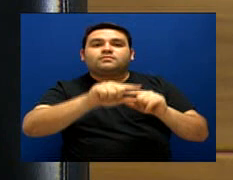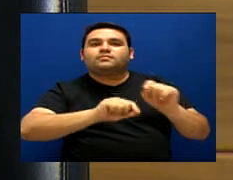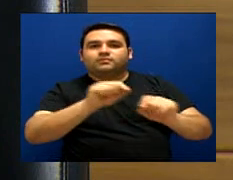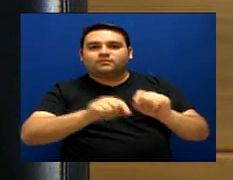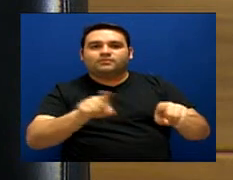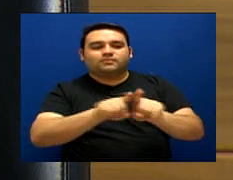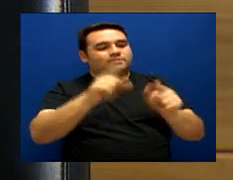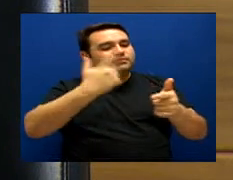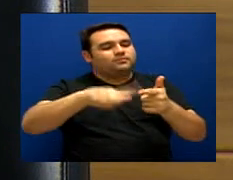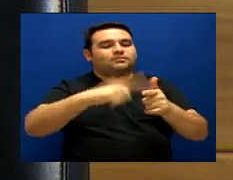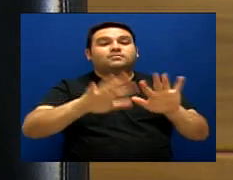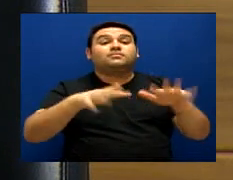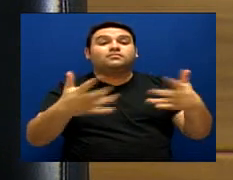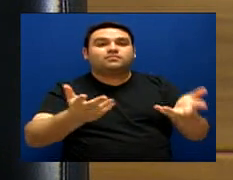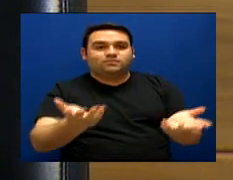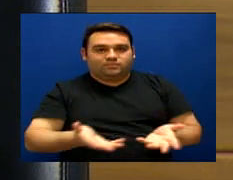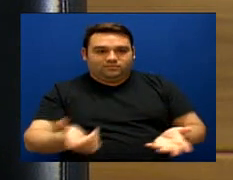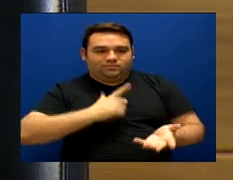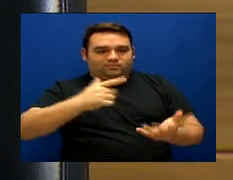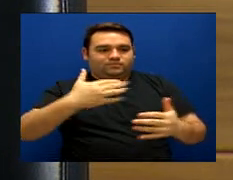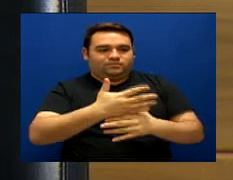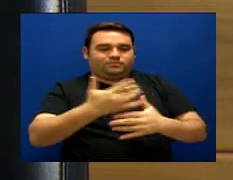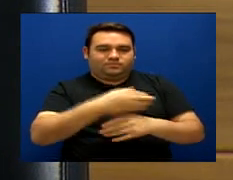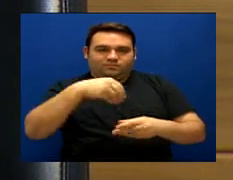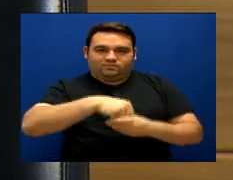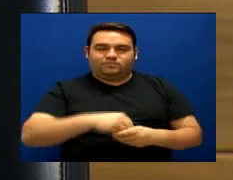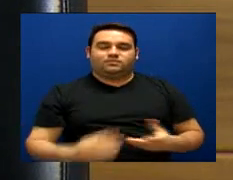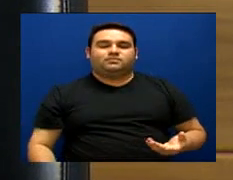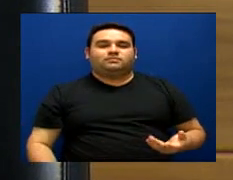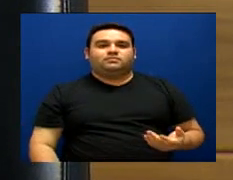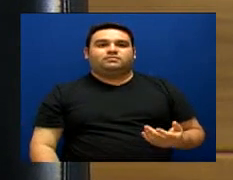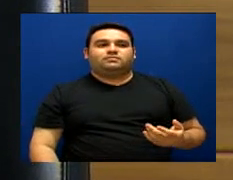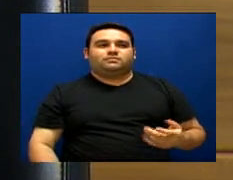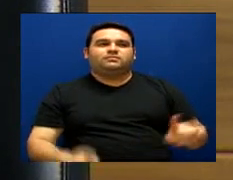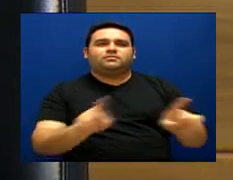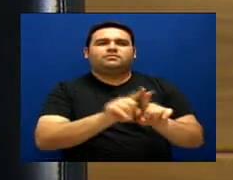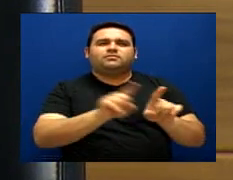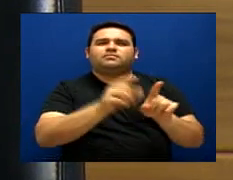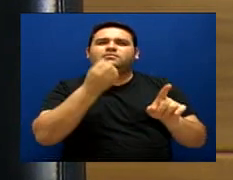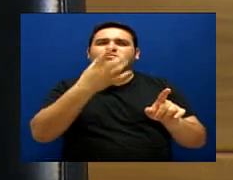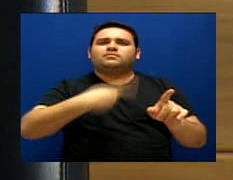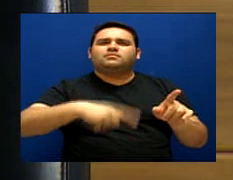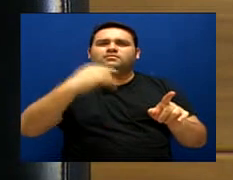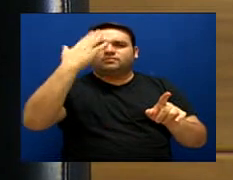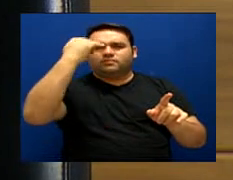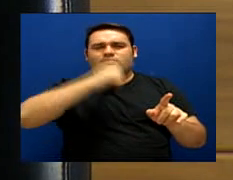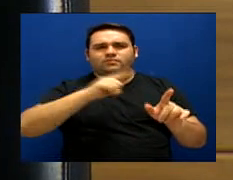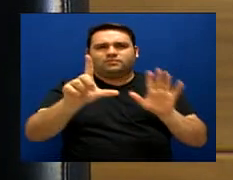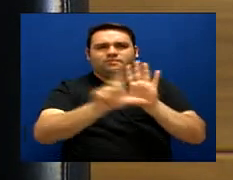e problemas que existem hoje na nossa cidade, tá? E foi interessante até passar